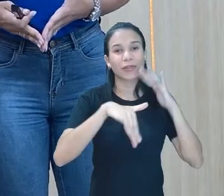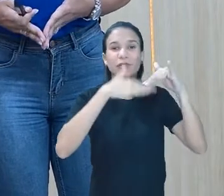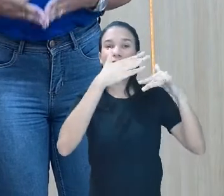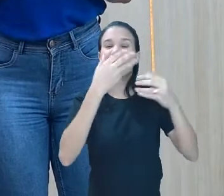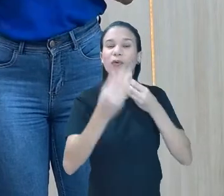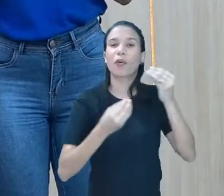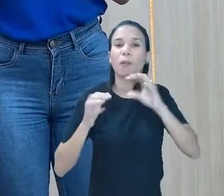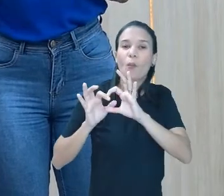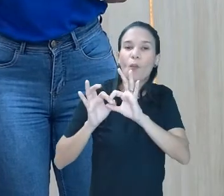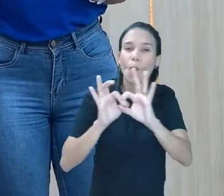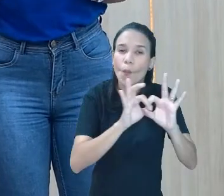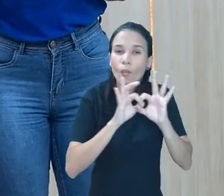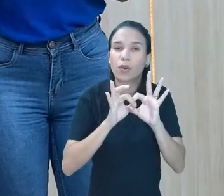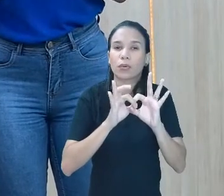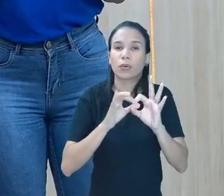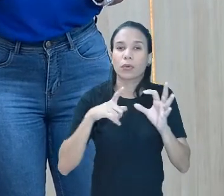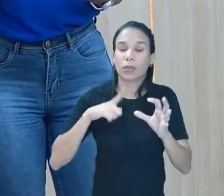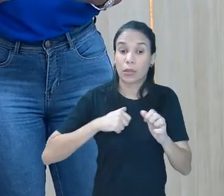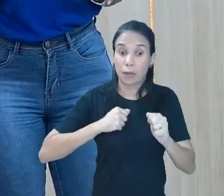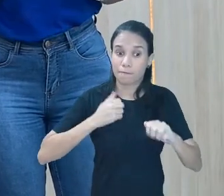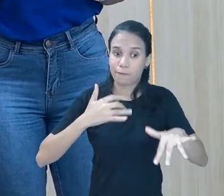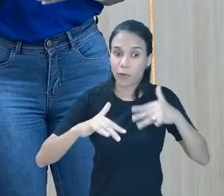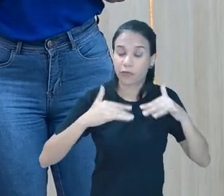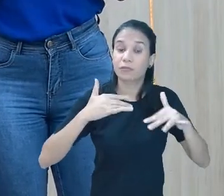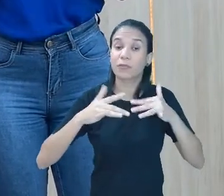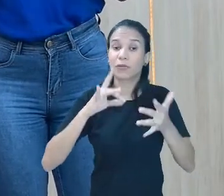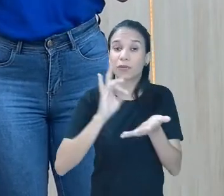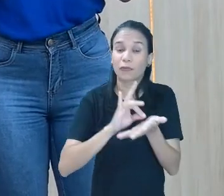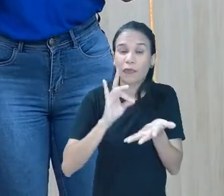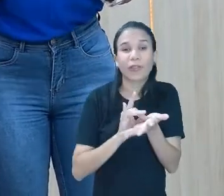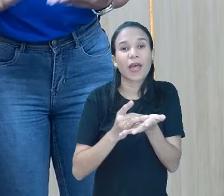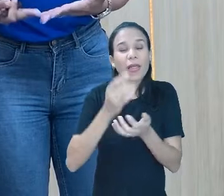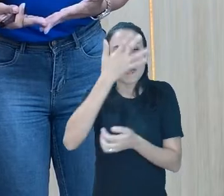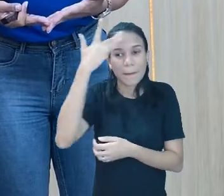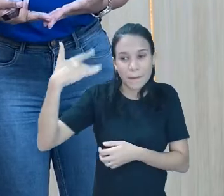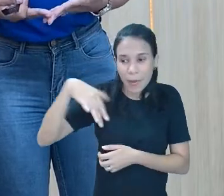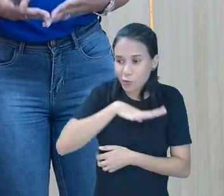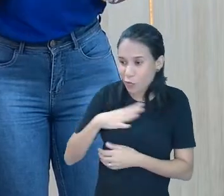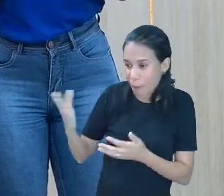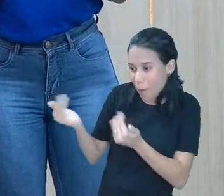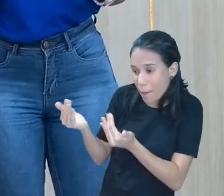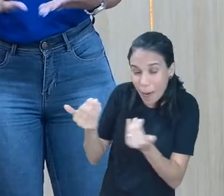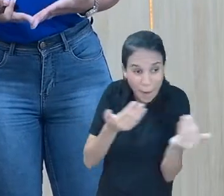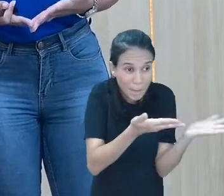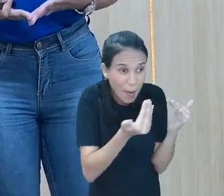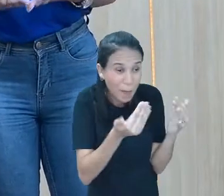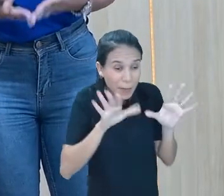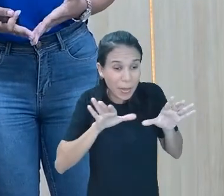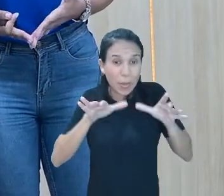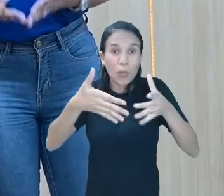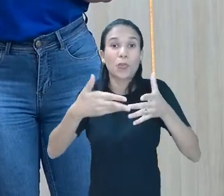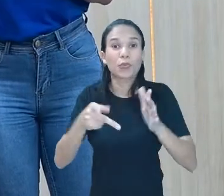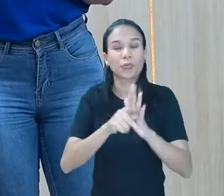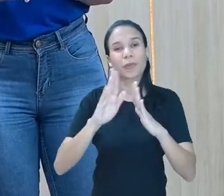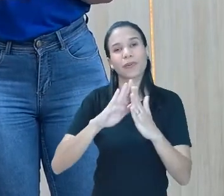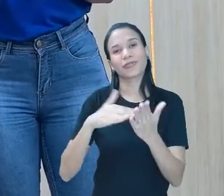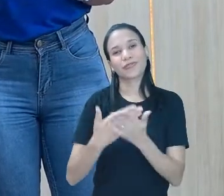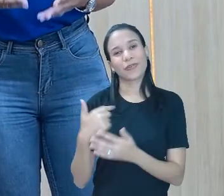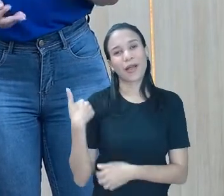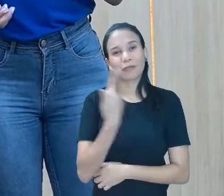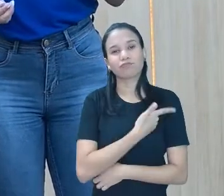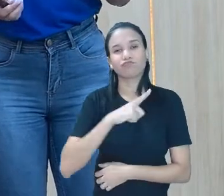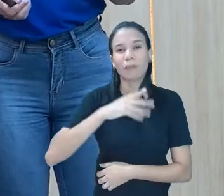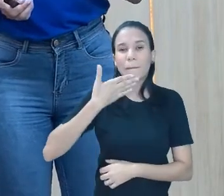essa rede, construa esse olhar, mobilize, né, pessoas no ambiente escolar, na comunidade escolar, para que a